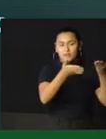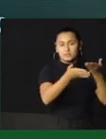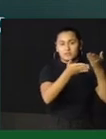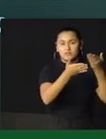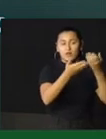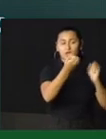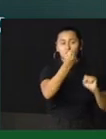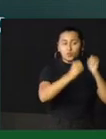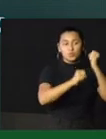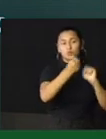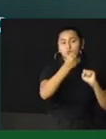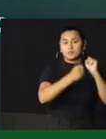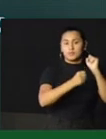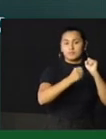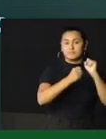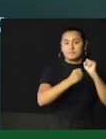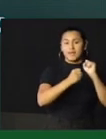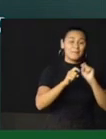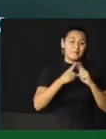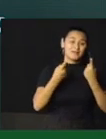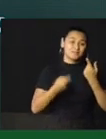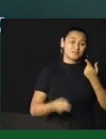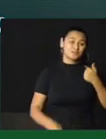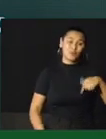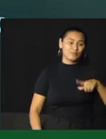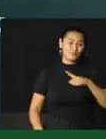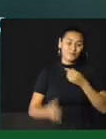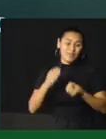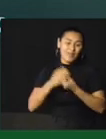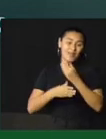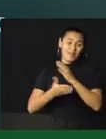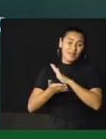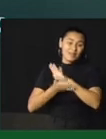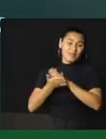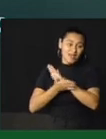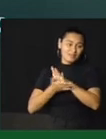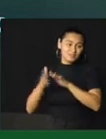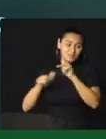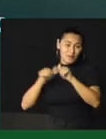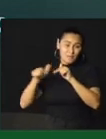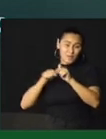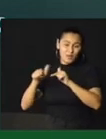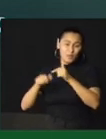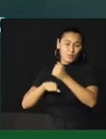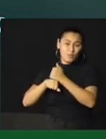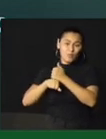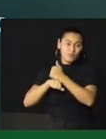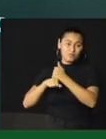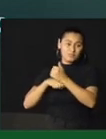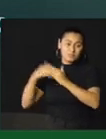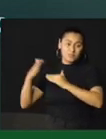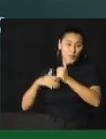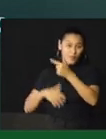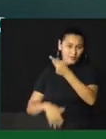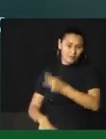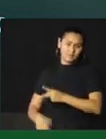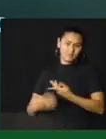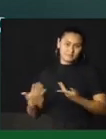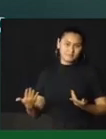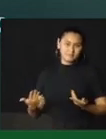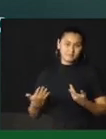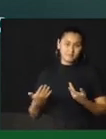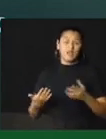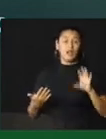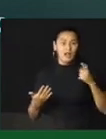energética da indústria europeia sem gerar um único emprego aqui então claro que esses investimentos geram